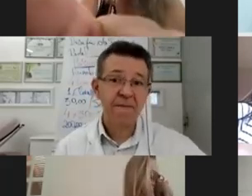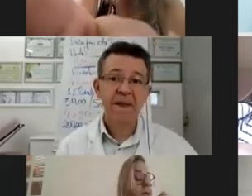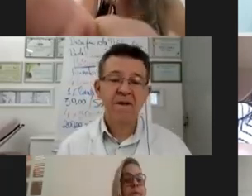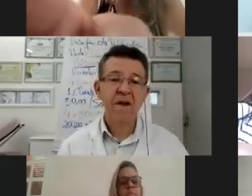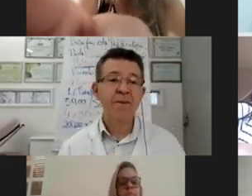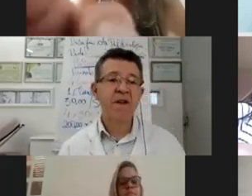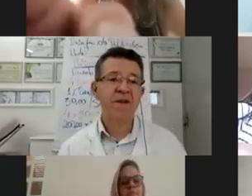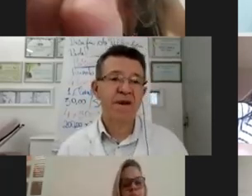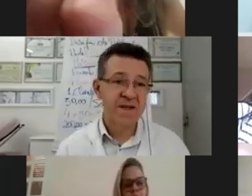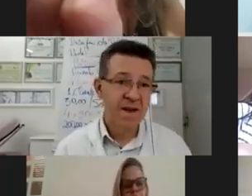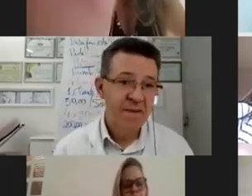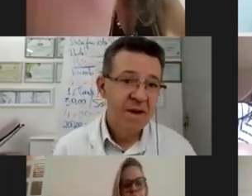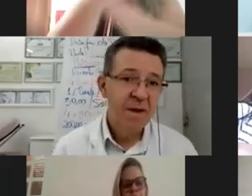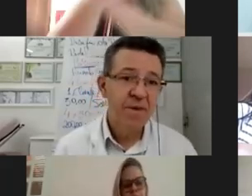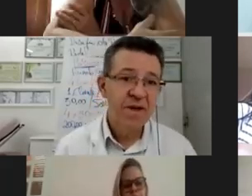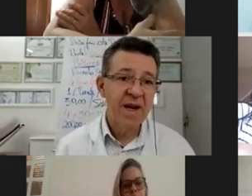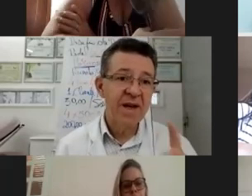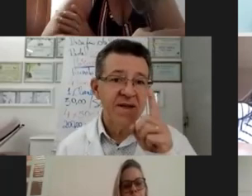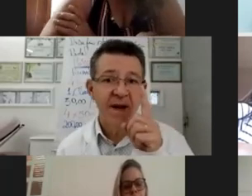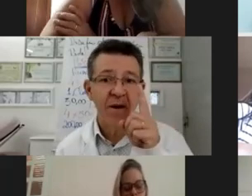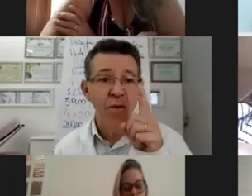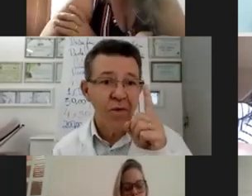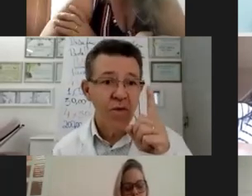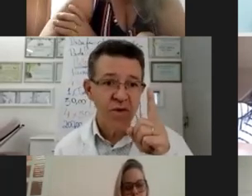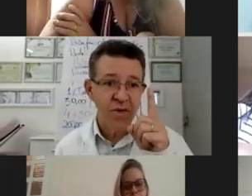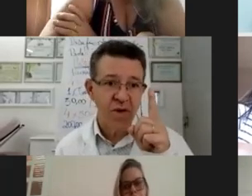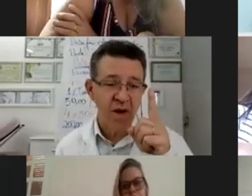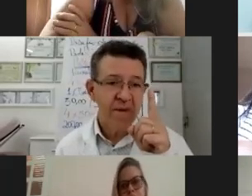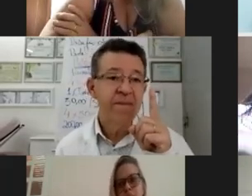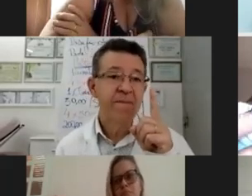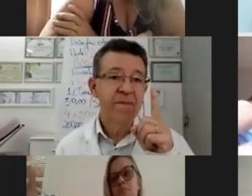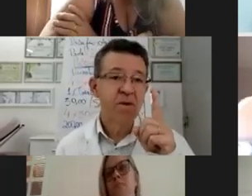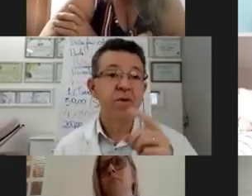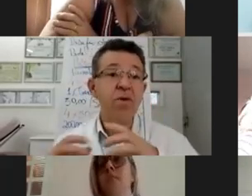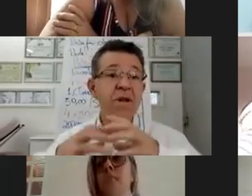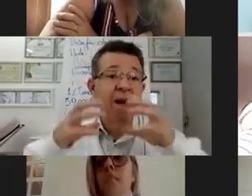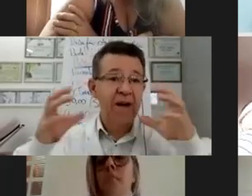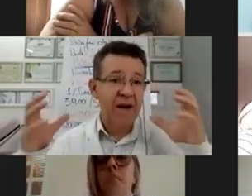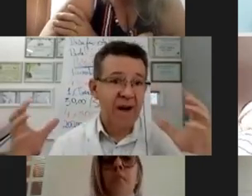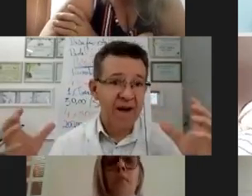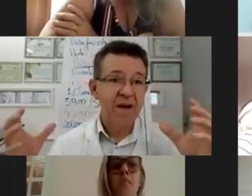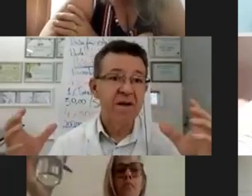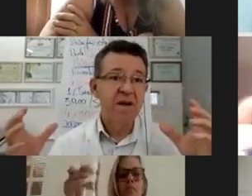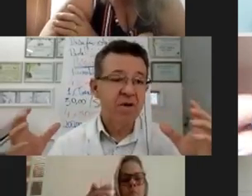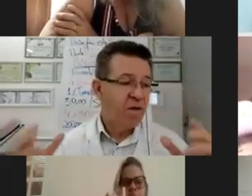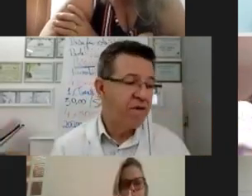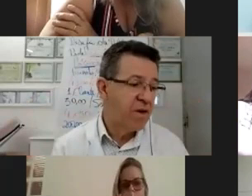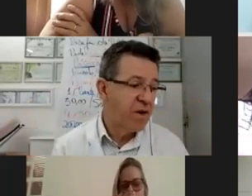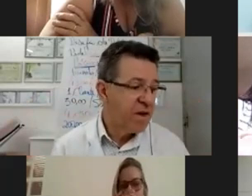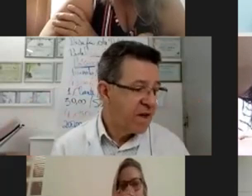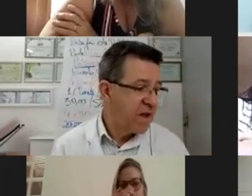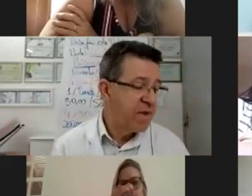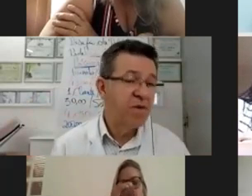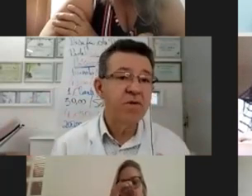1874. O que eu poderia fazer? Eu poderia lançar um curso só, com toda a carga, com